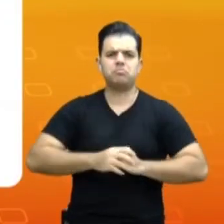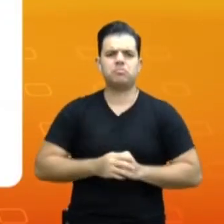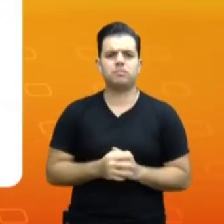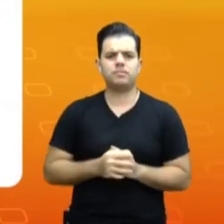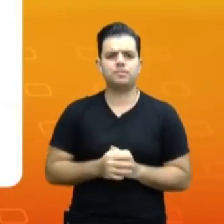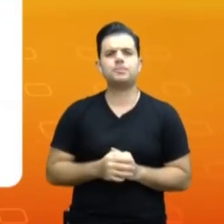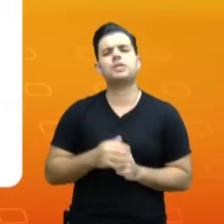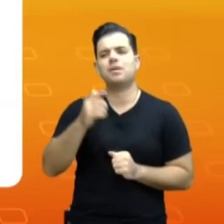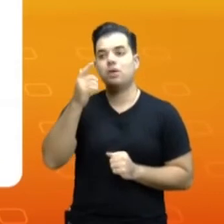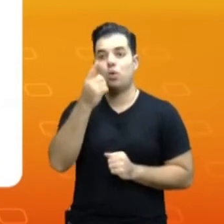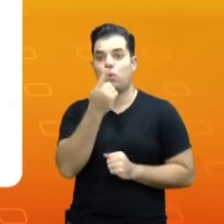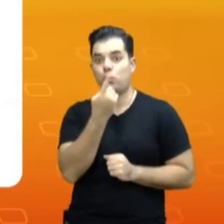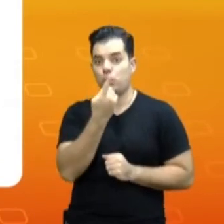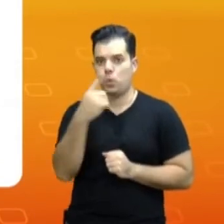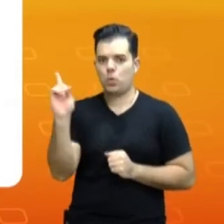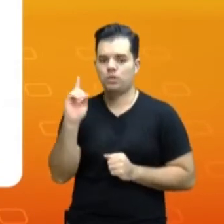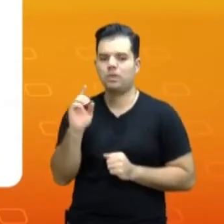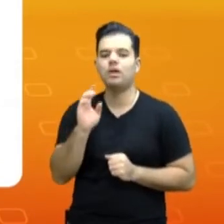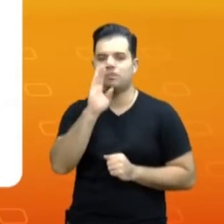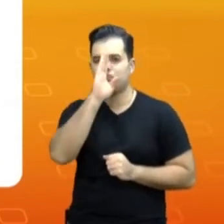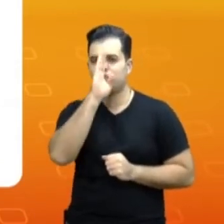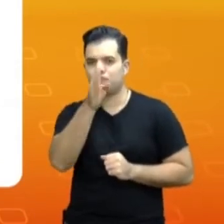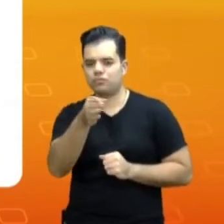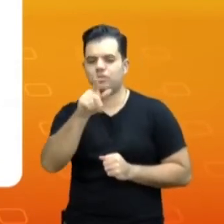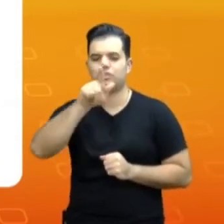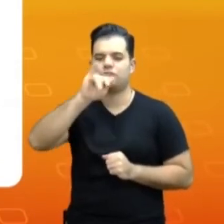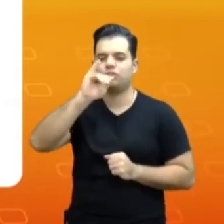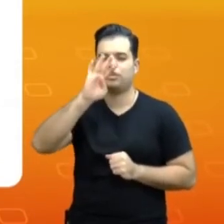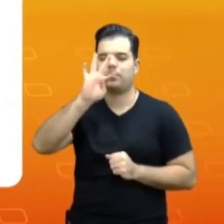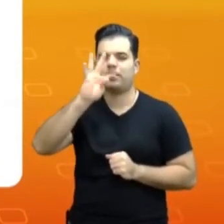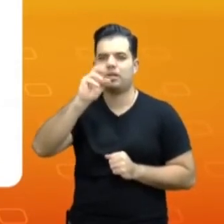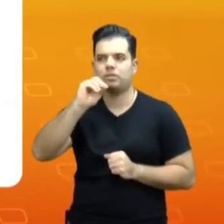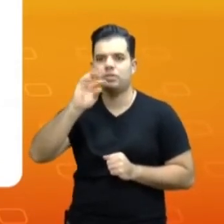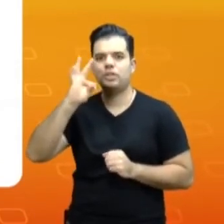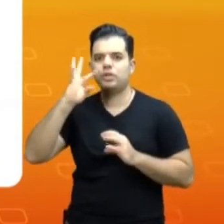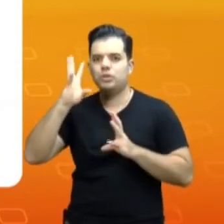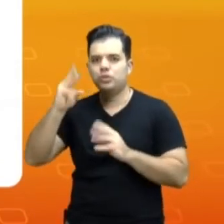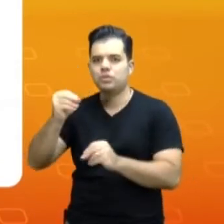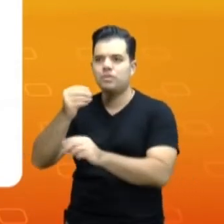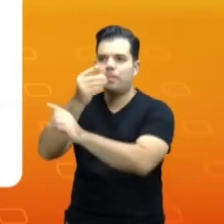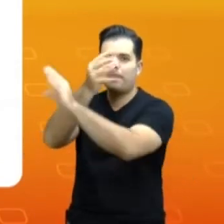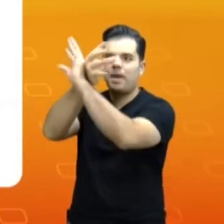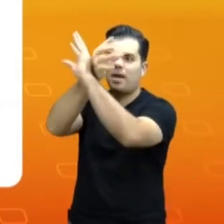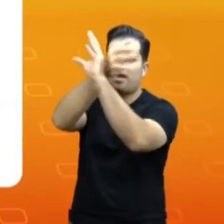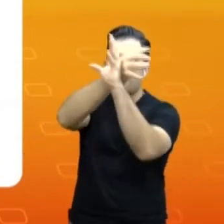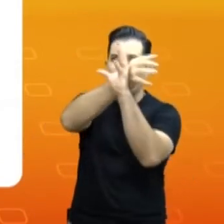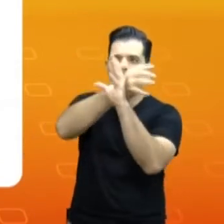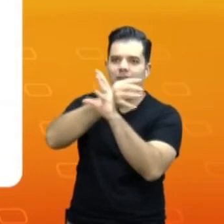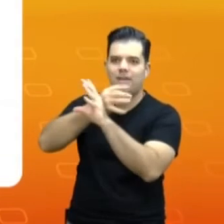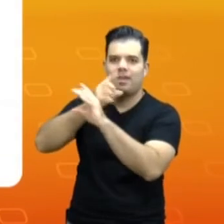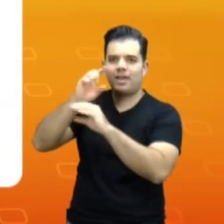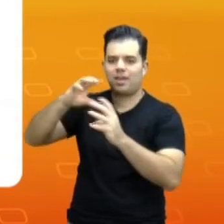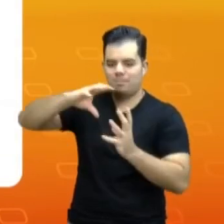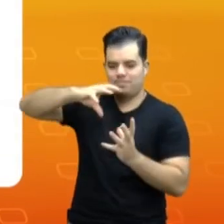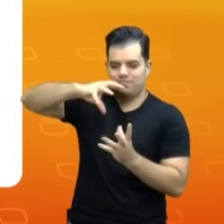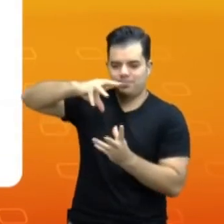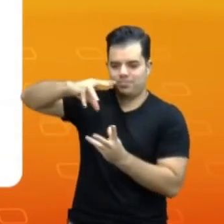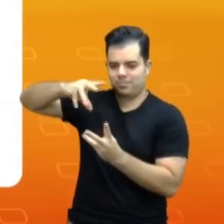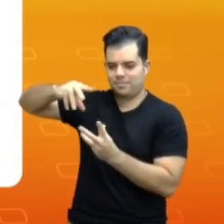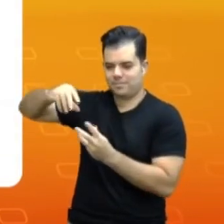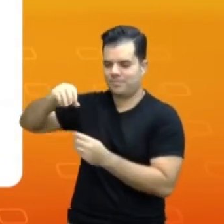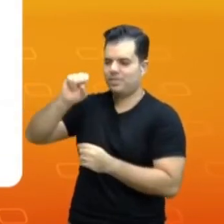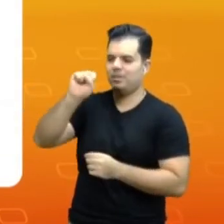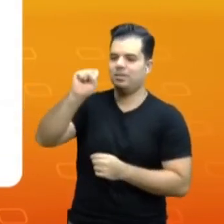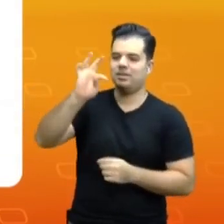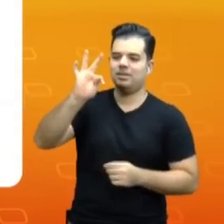Tem mais uma aqui, acho que essa eu também vou passar para o Gilberto, é sobre os satélites. Ó, o Sérgio Eduardo pergunta, em eventos desse tipo, sempre